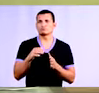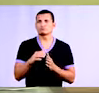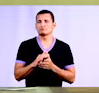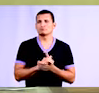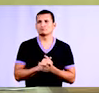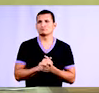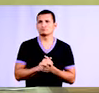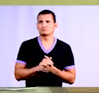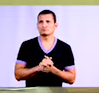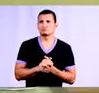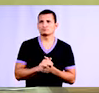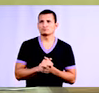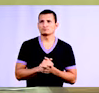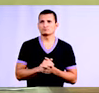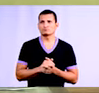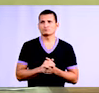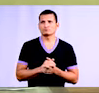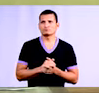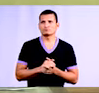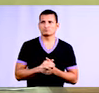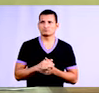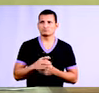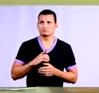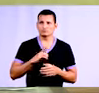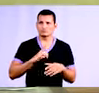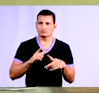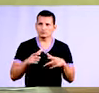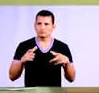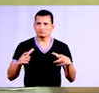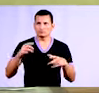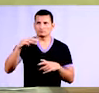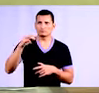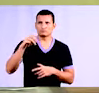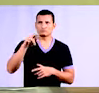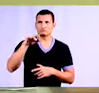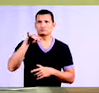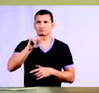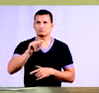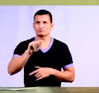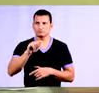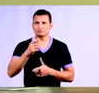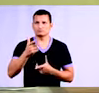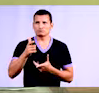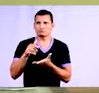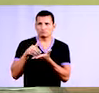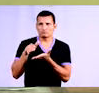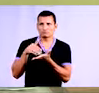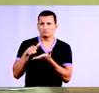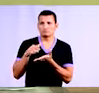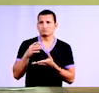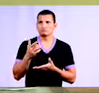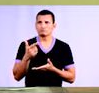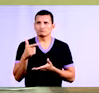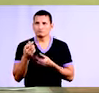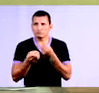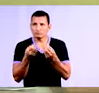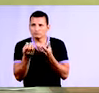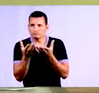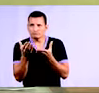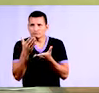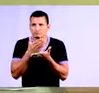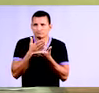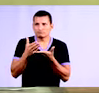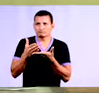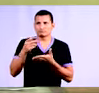que eu vou ter espaço de memória sobrando. Né? Eu vou ter espaço de memória sobrando e não tem como encaixar um processo,